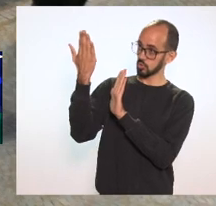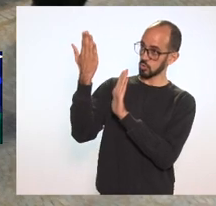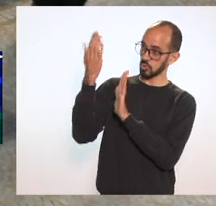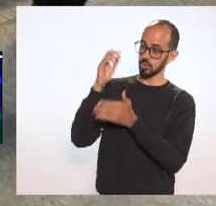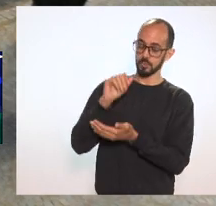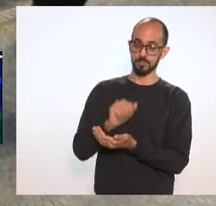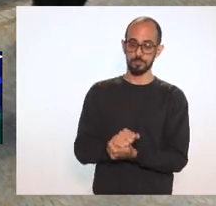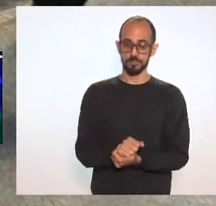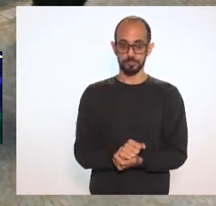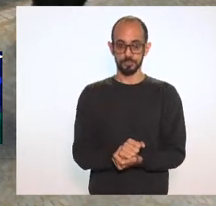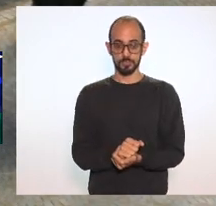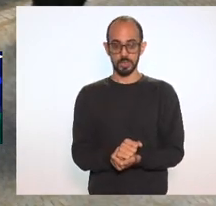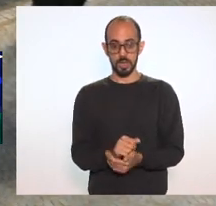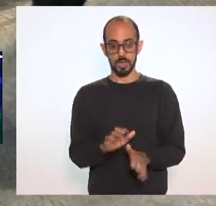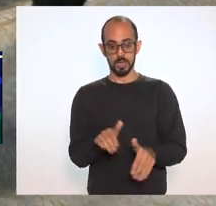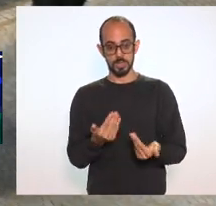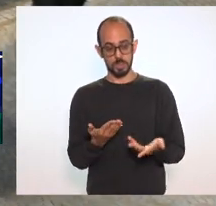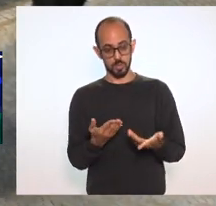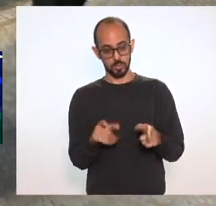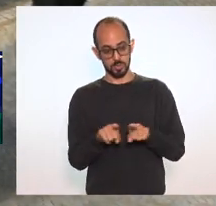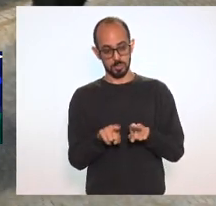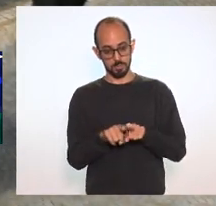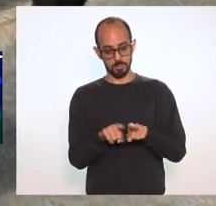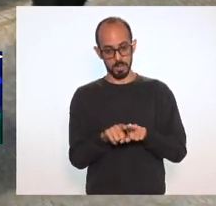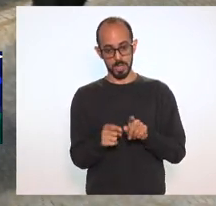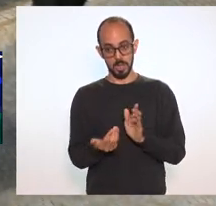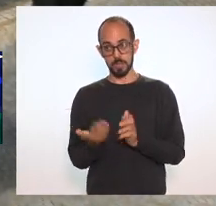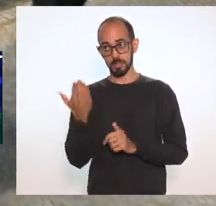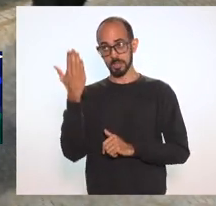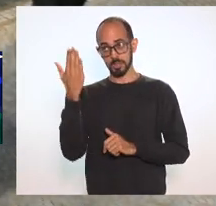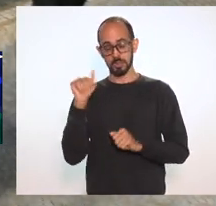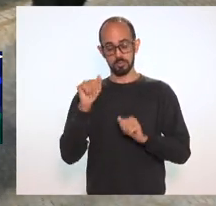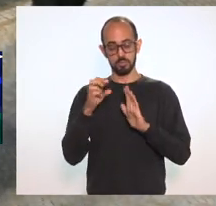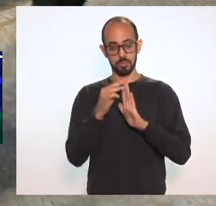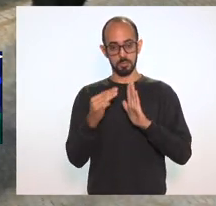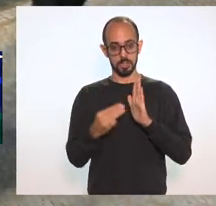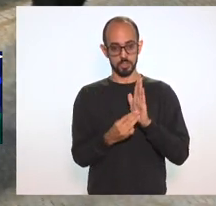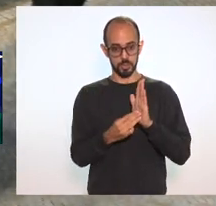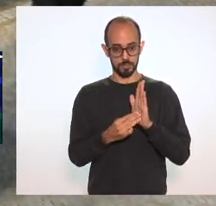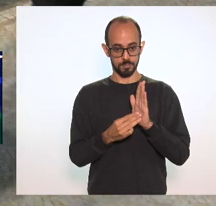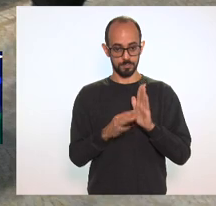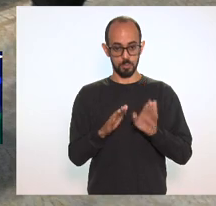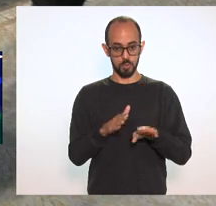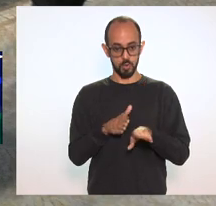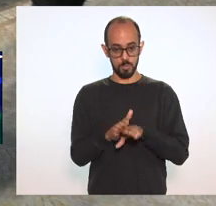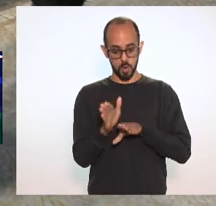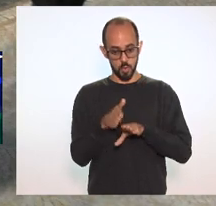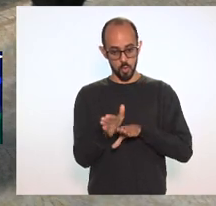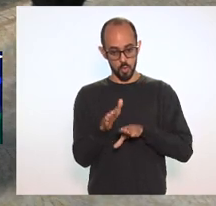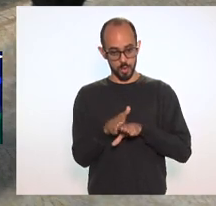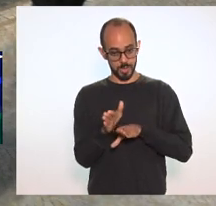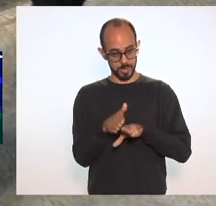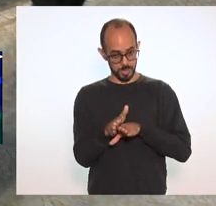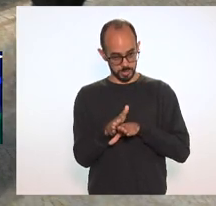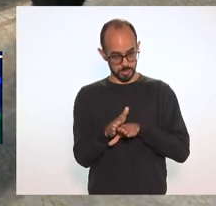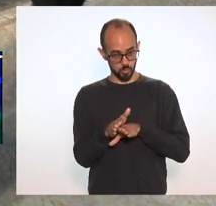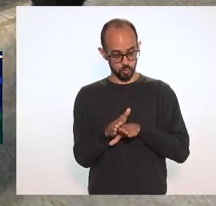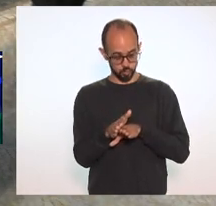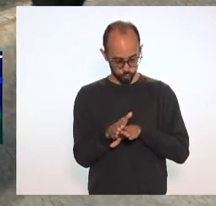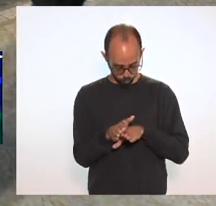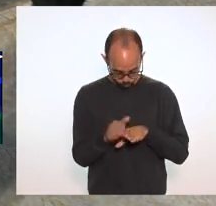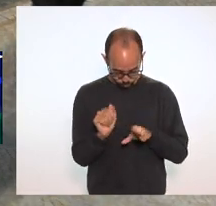E então apresentamos o uma medido por uma orientação entende